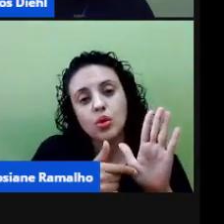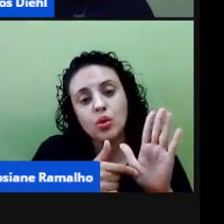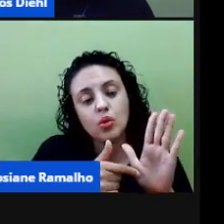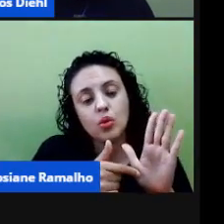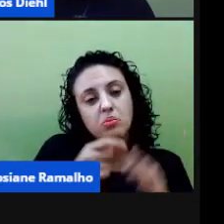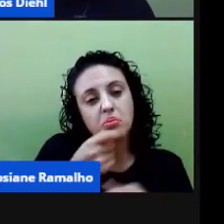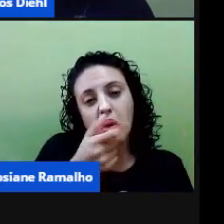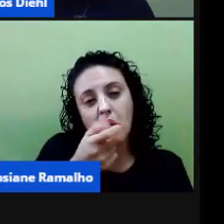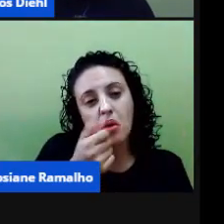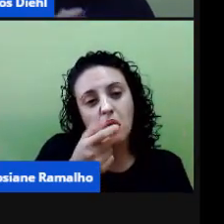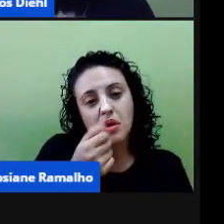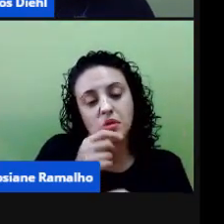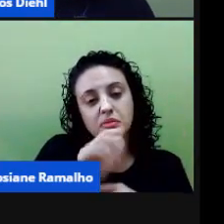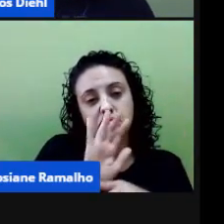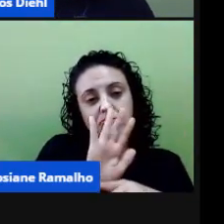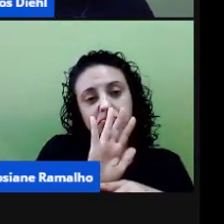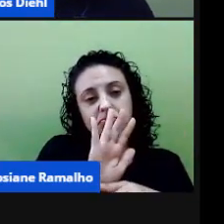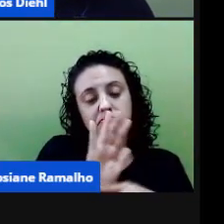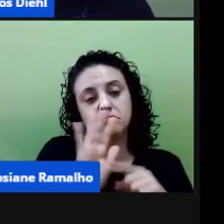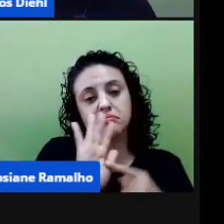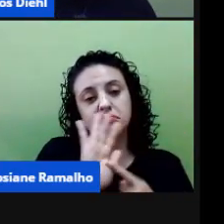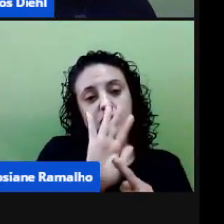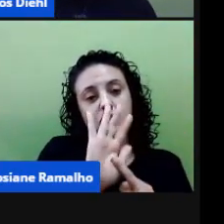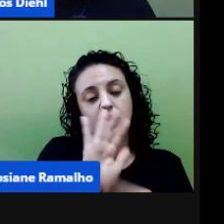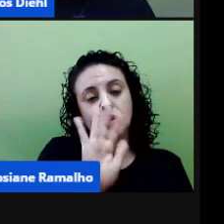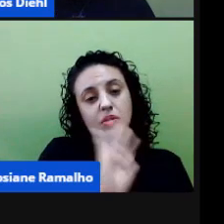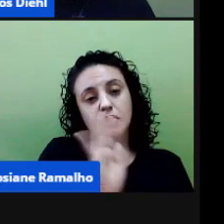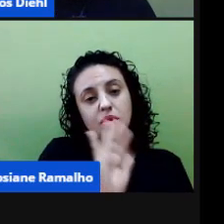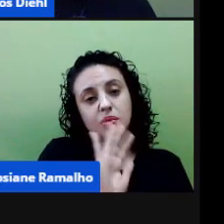diz que queimou a última cópia